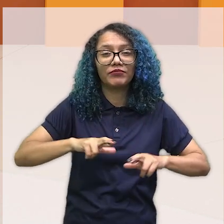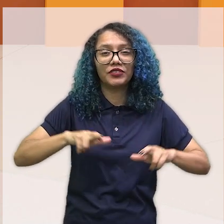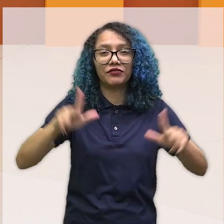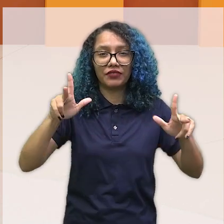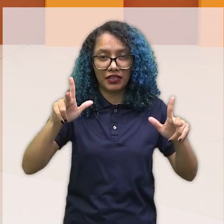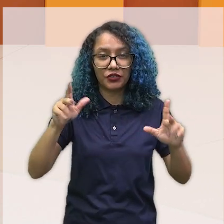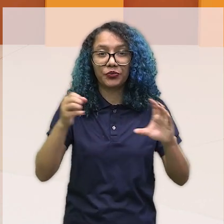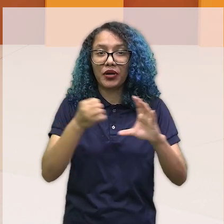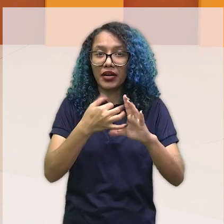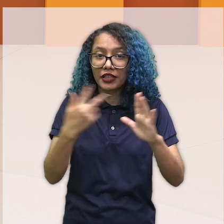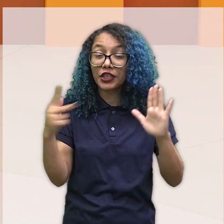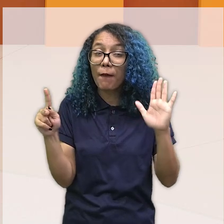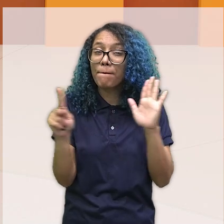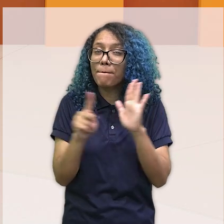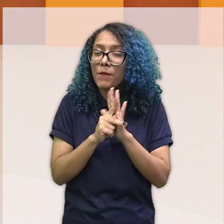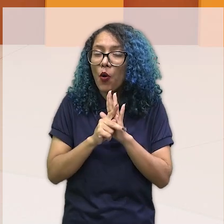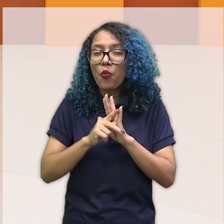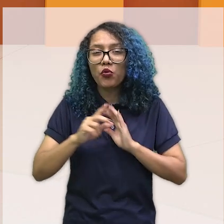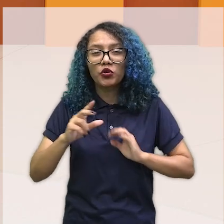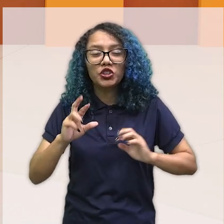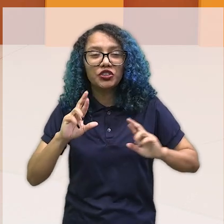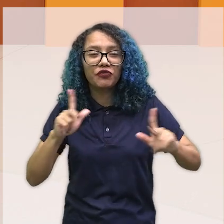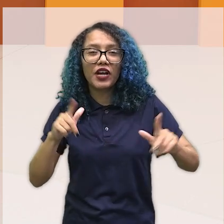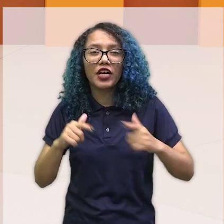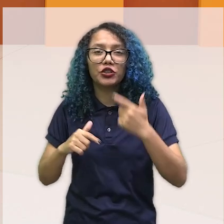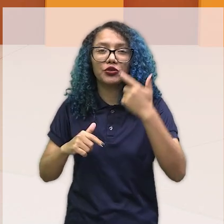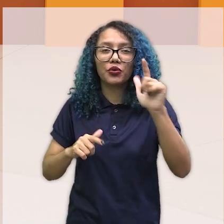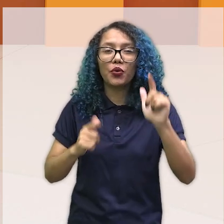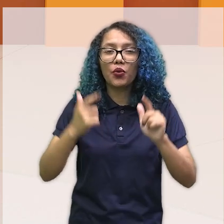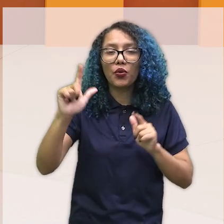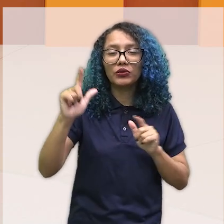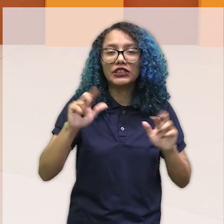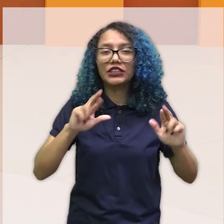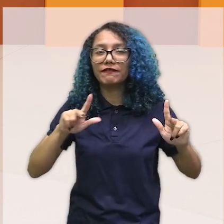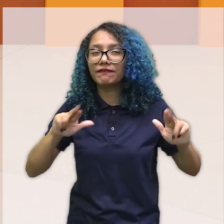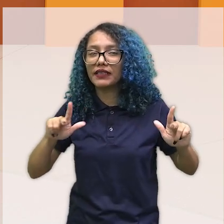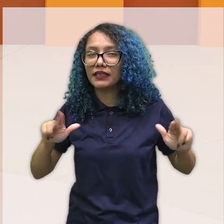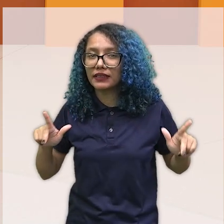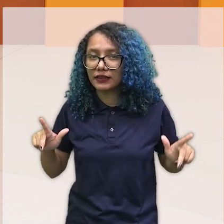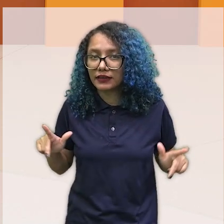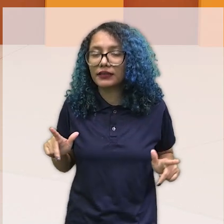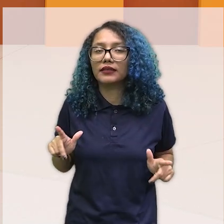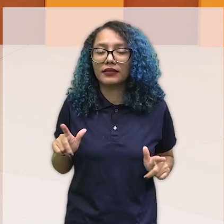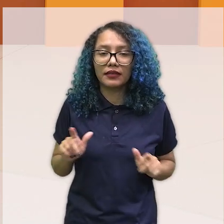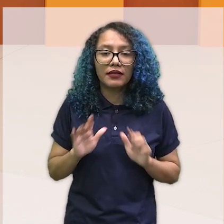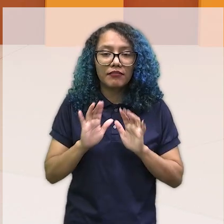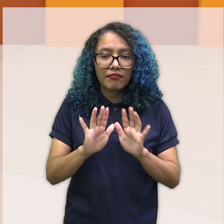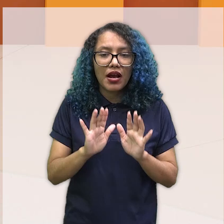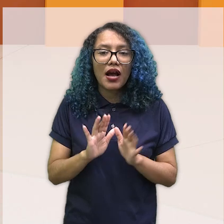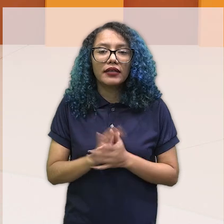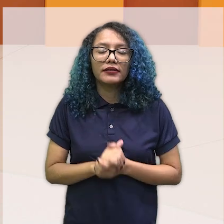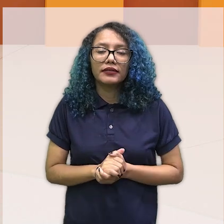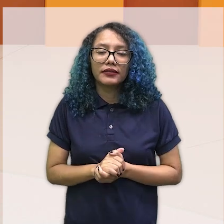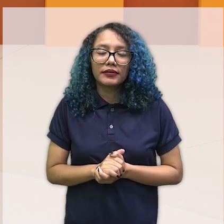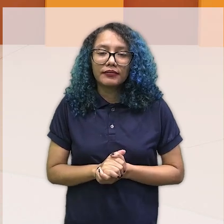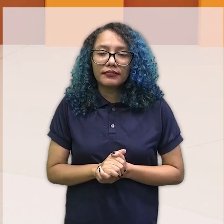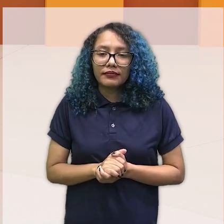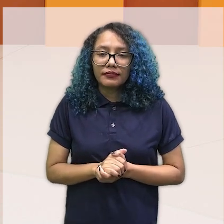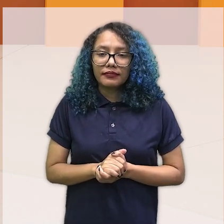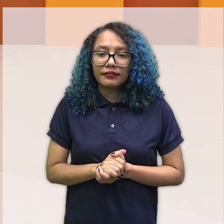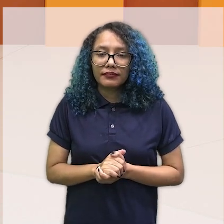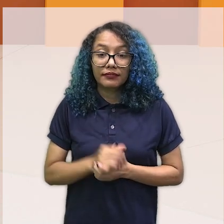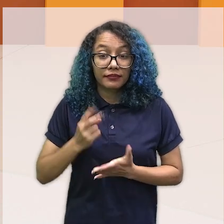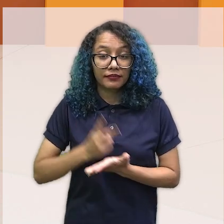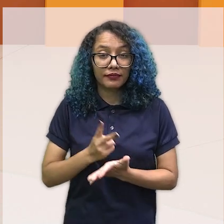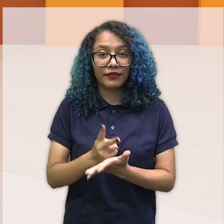alguma característica que vai ser distinta de outros modos de vivência, tá bom? Mas a gente não para aí não, tá bom?